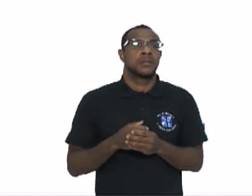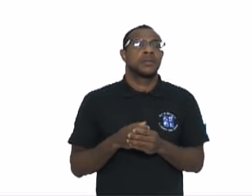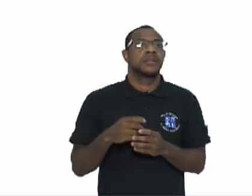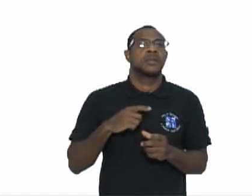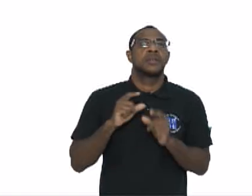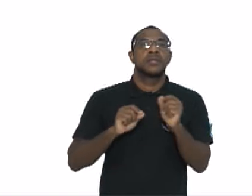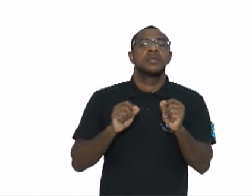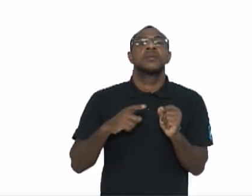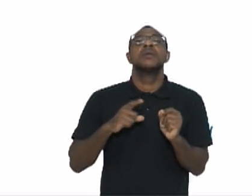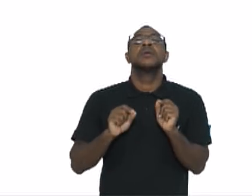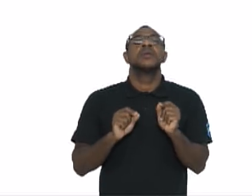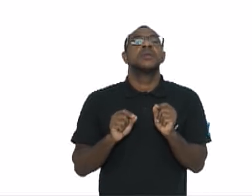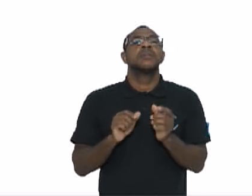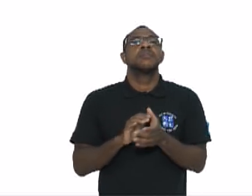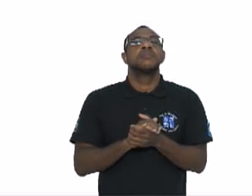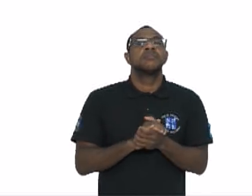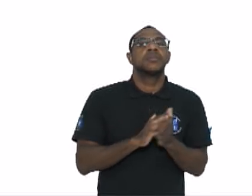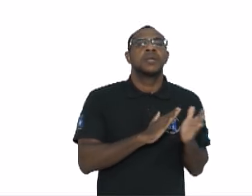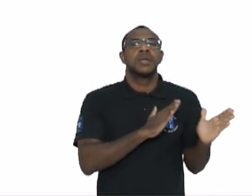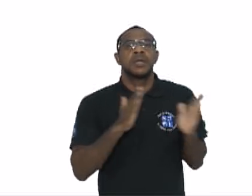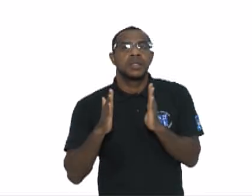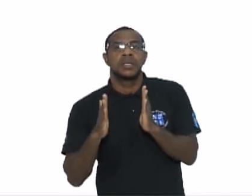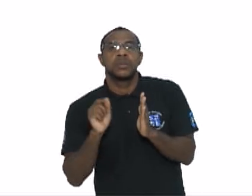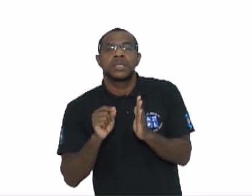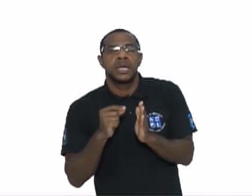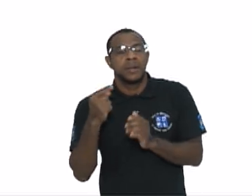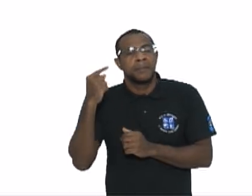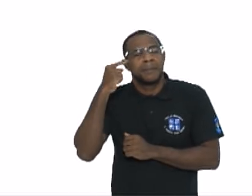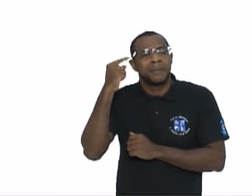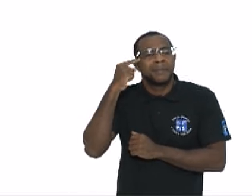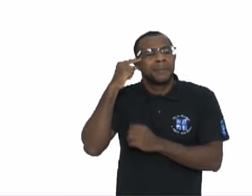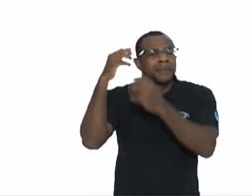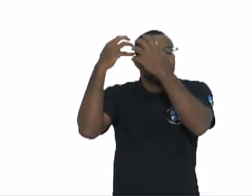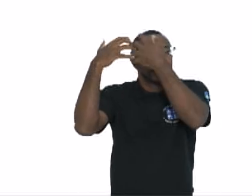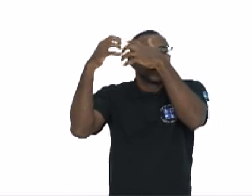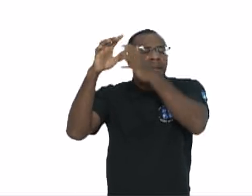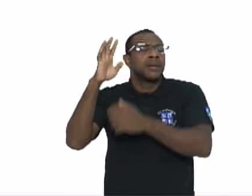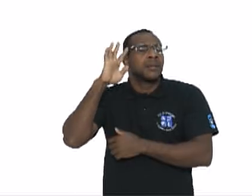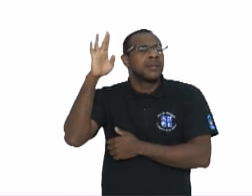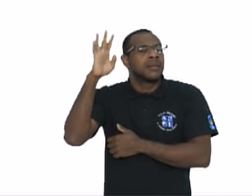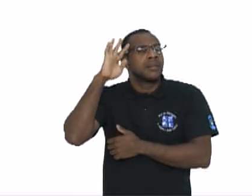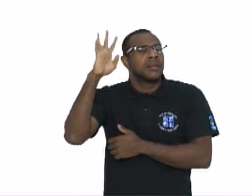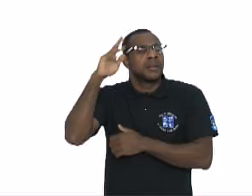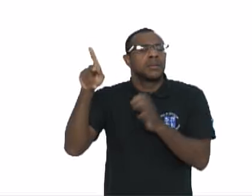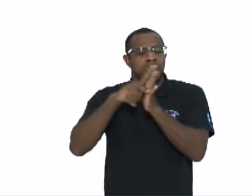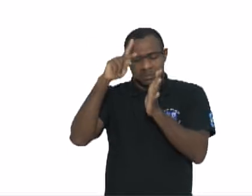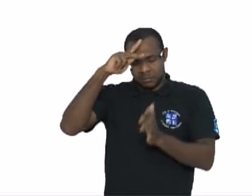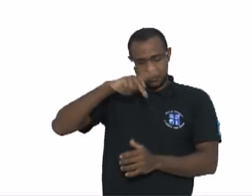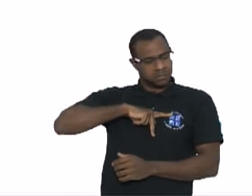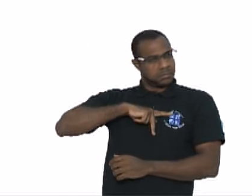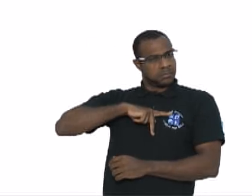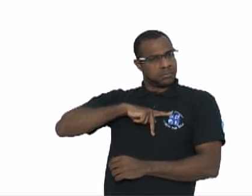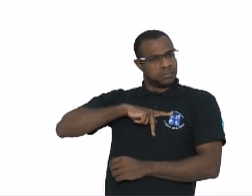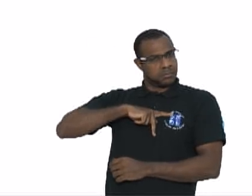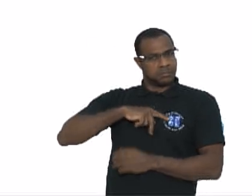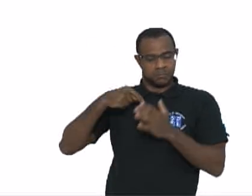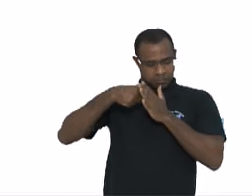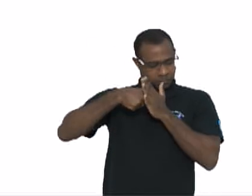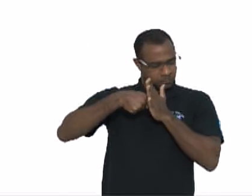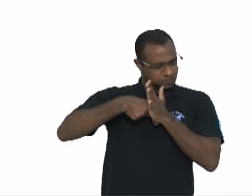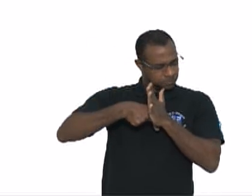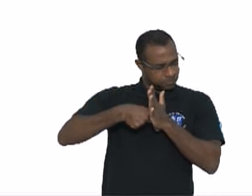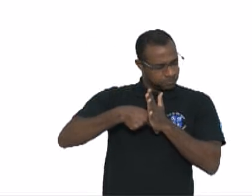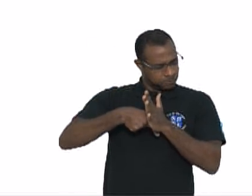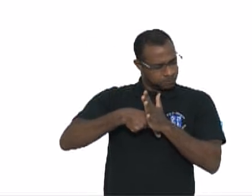tem que trata-se de uma análise íntima e reflexiva que alguém faz sobre si mesmo. Exame profundo sobre